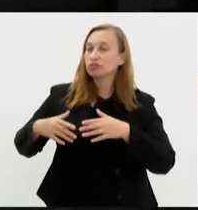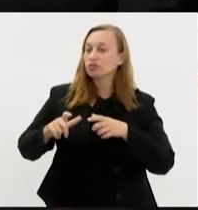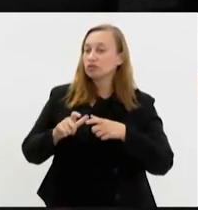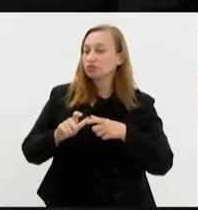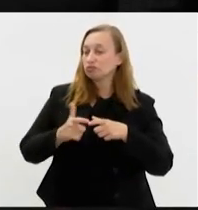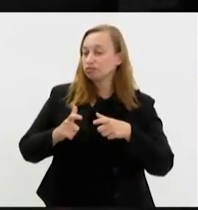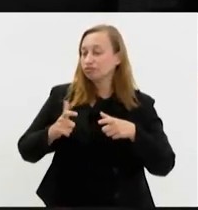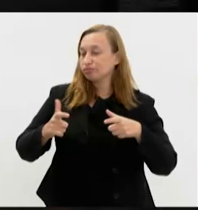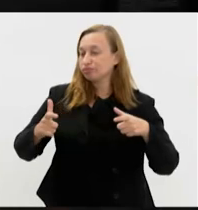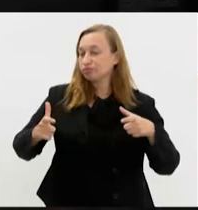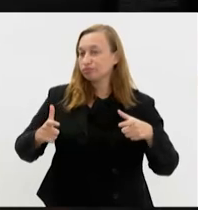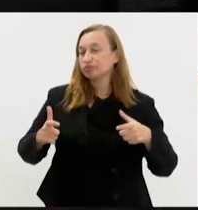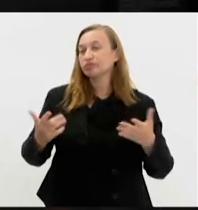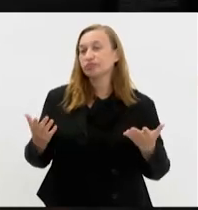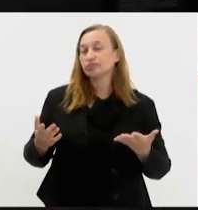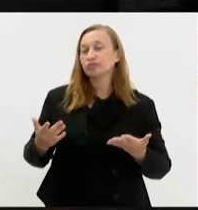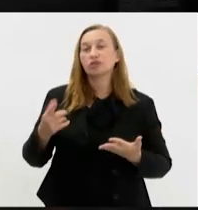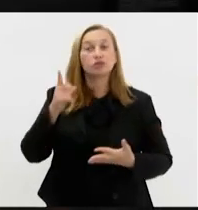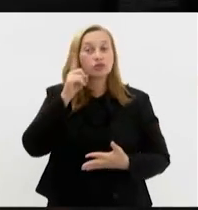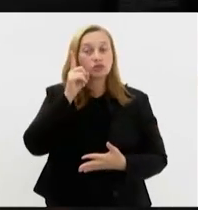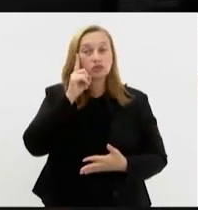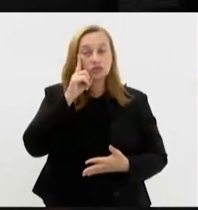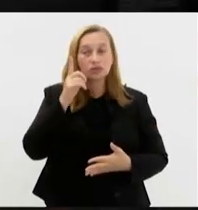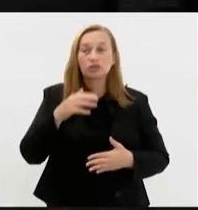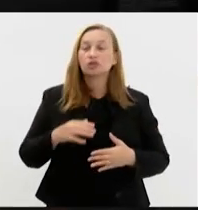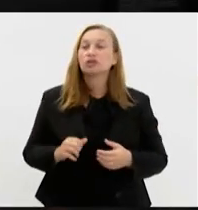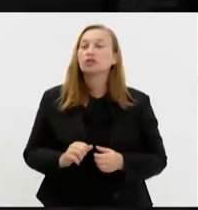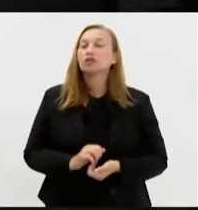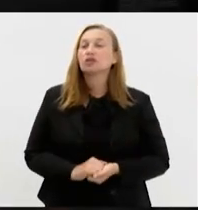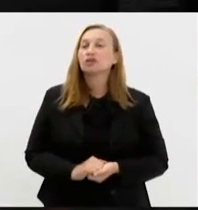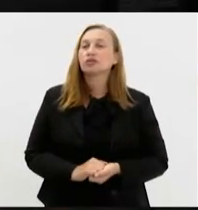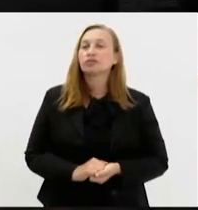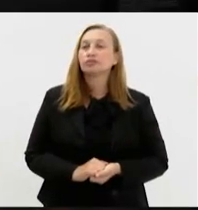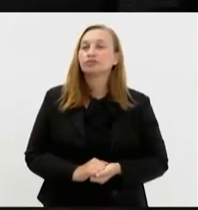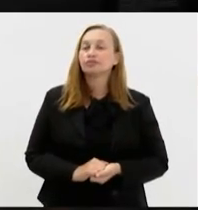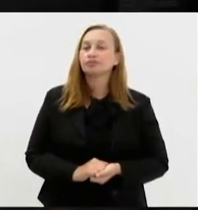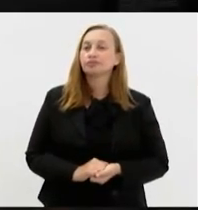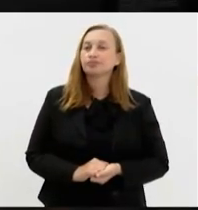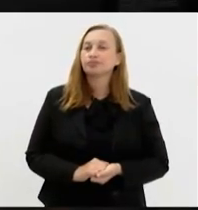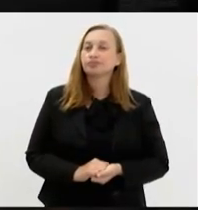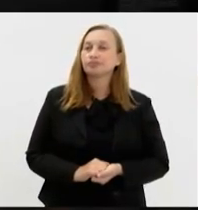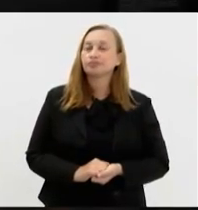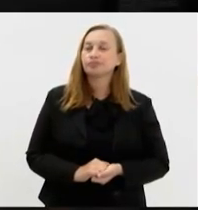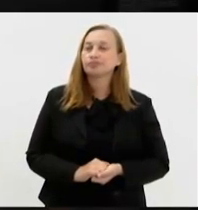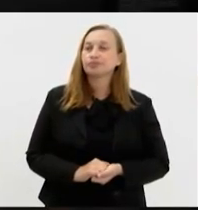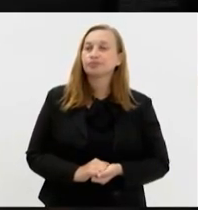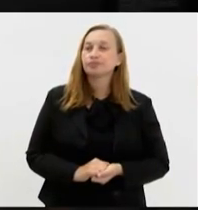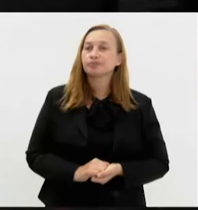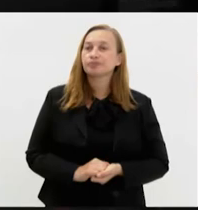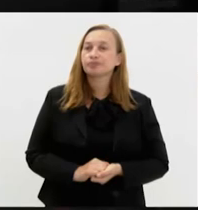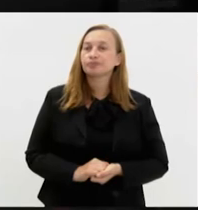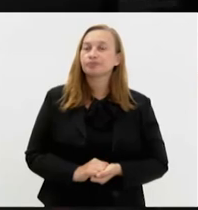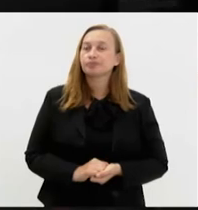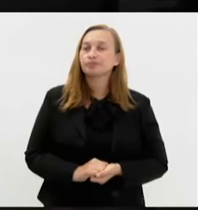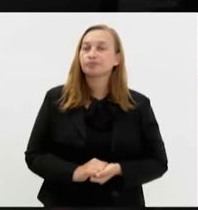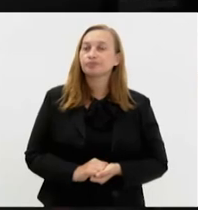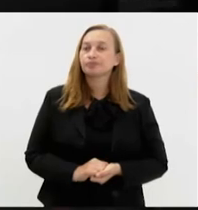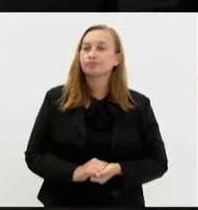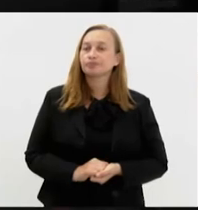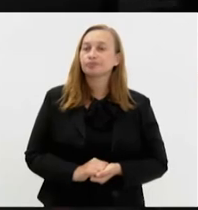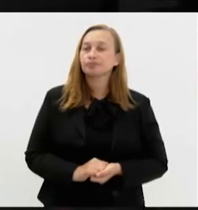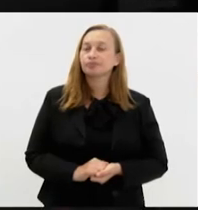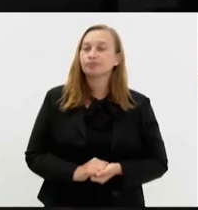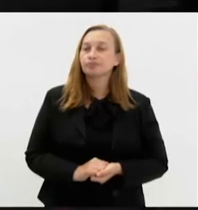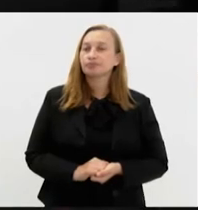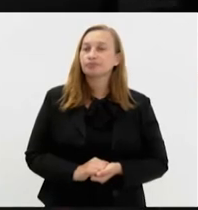ah social e obviamente isso envolve o ato de se forjar A Norma Jurídica